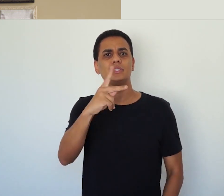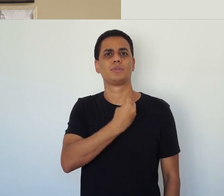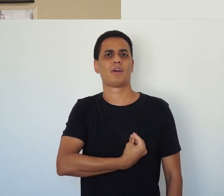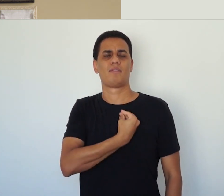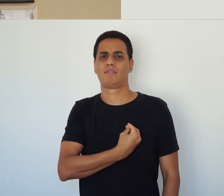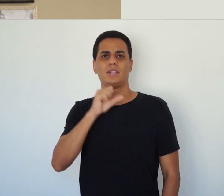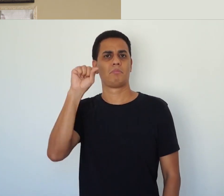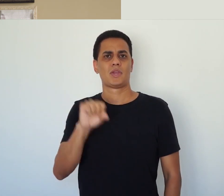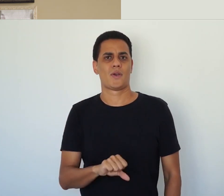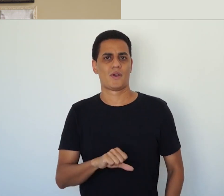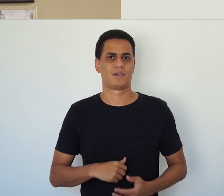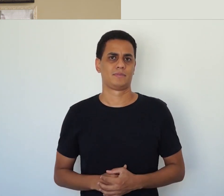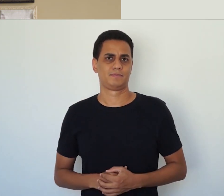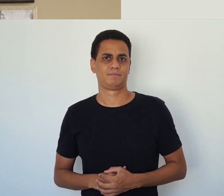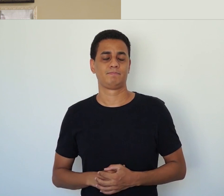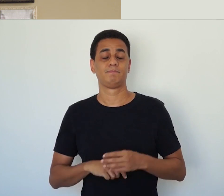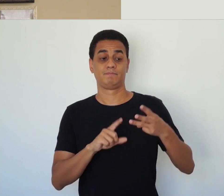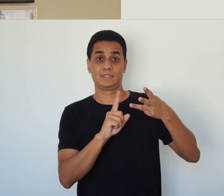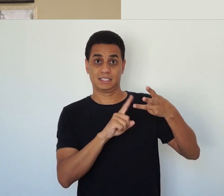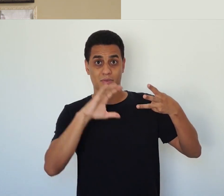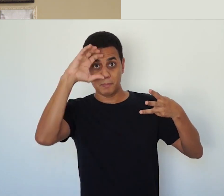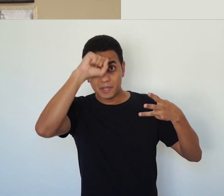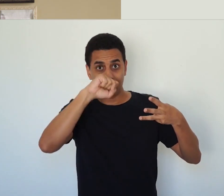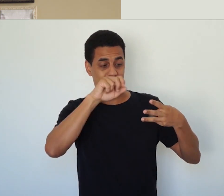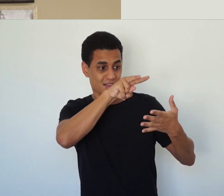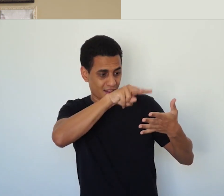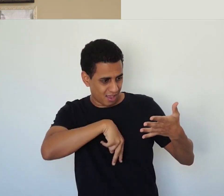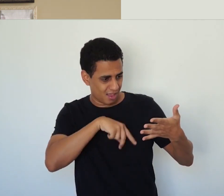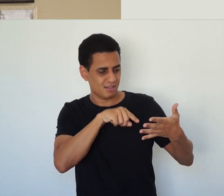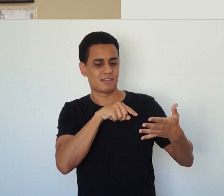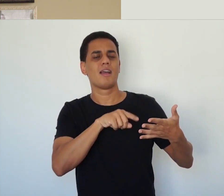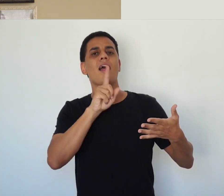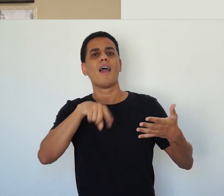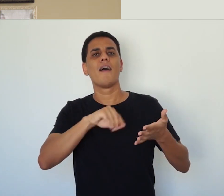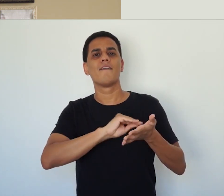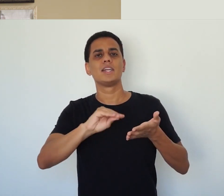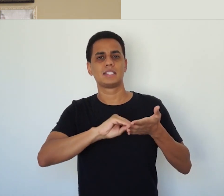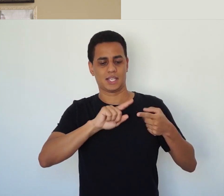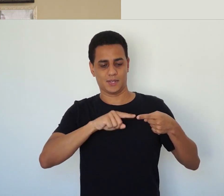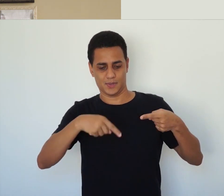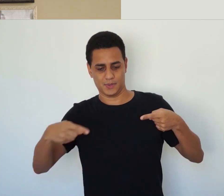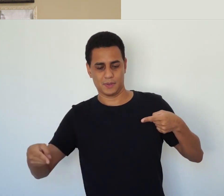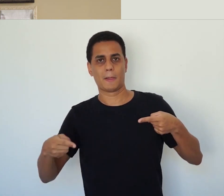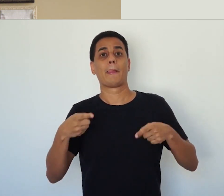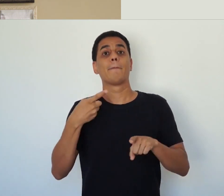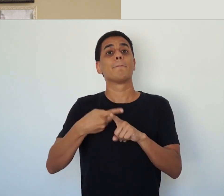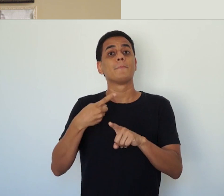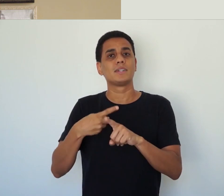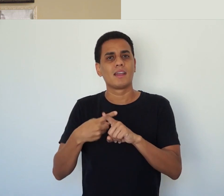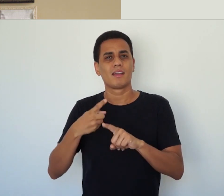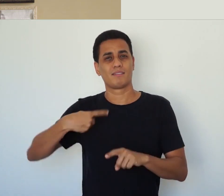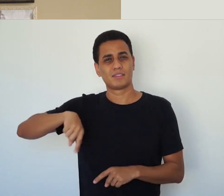isso será um drama maior ainda na sua jornada. A terceira lição que eu olho para esse texto está nos